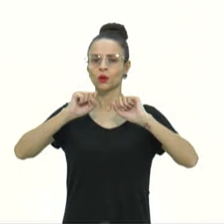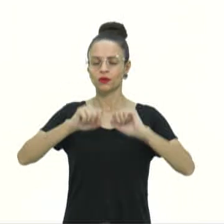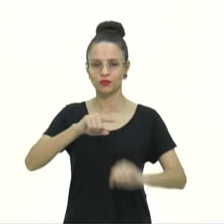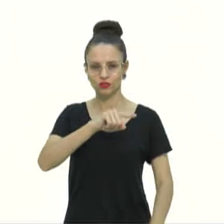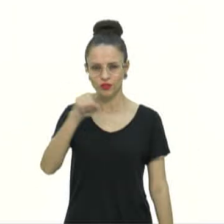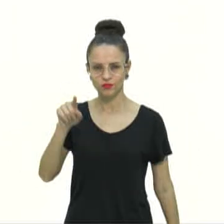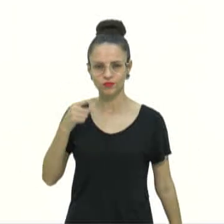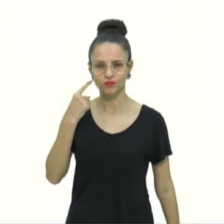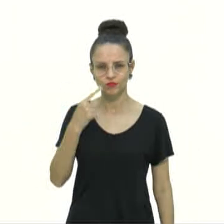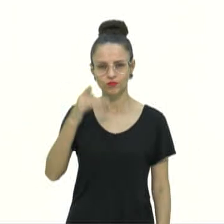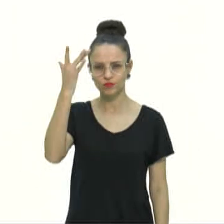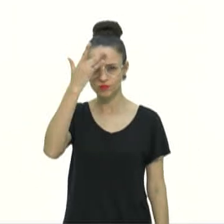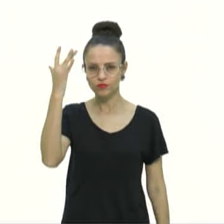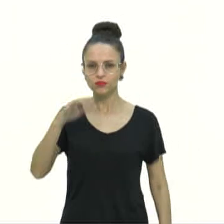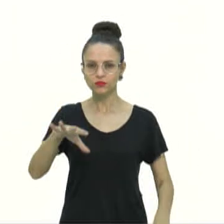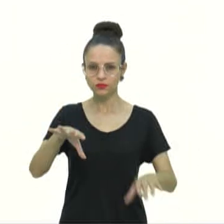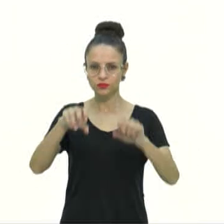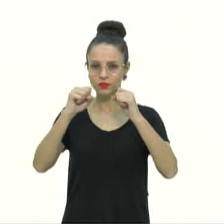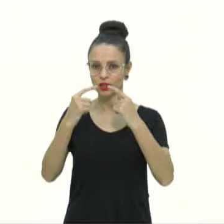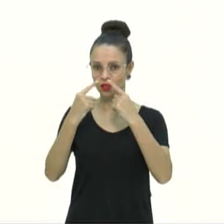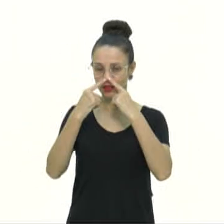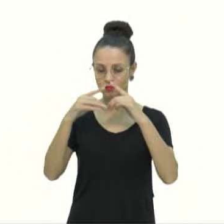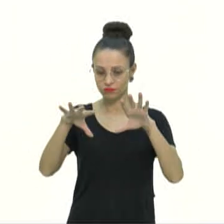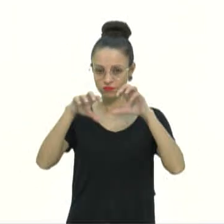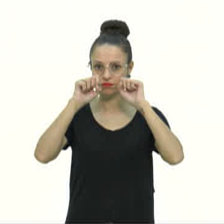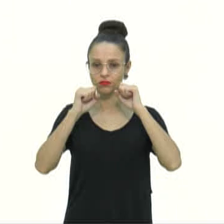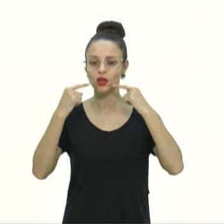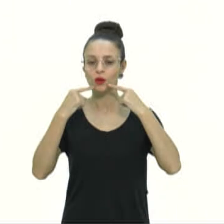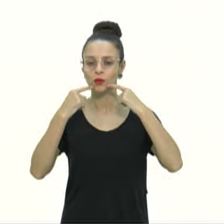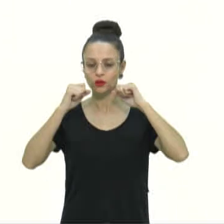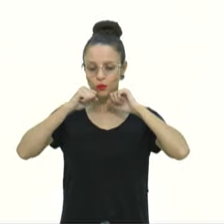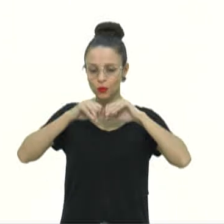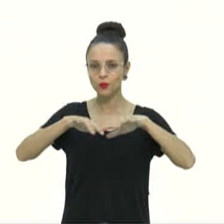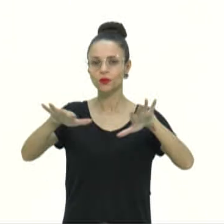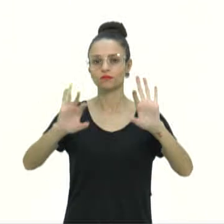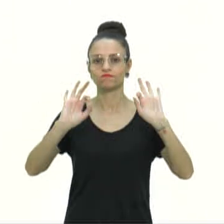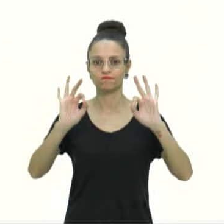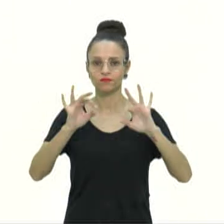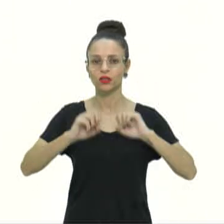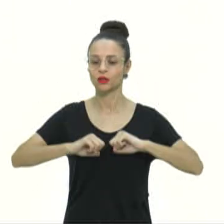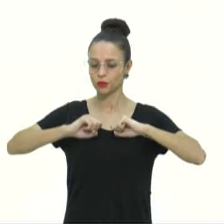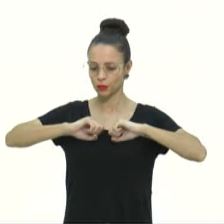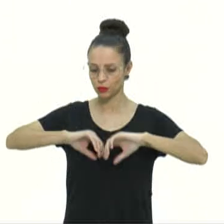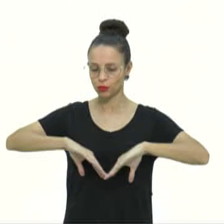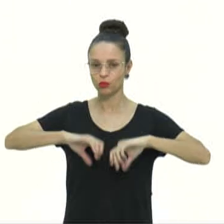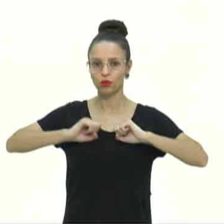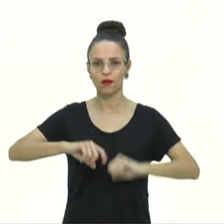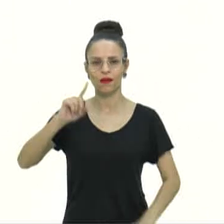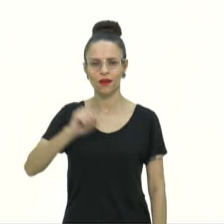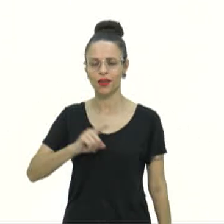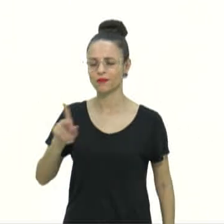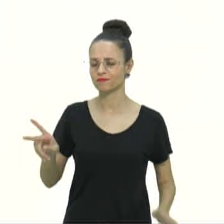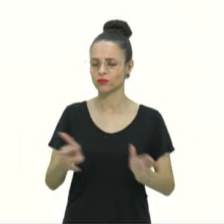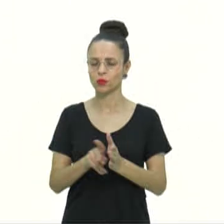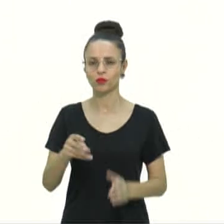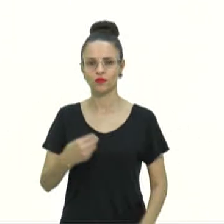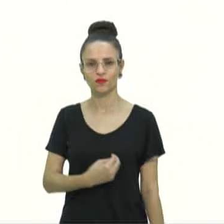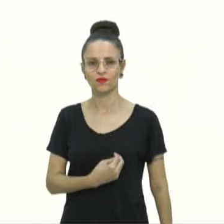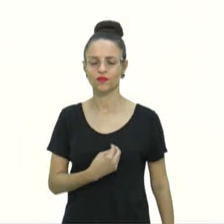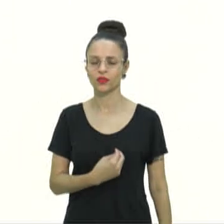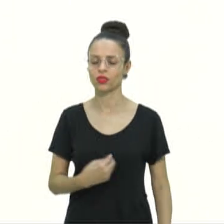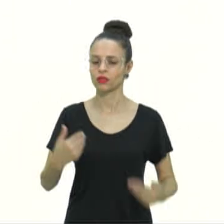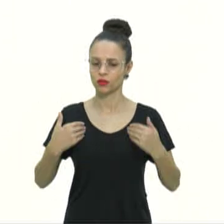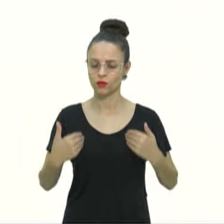alguém falando, inspira pelo nariz e expira pela boca? De fato, a respiração é vital para nosso corpo